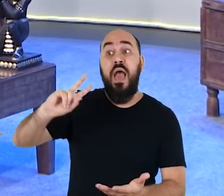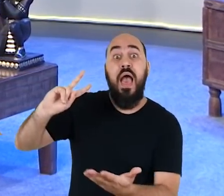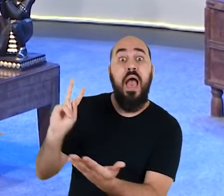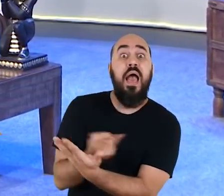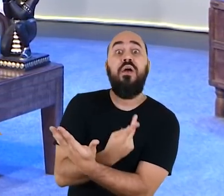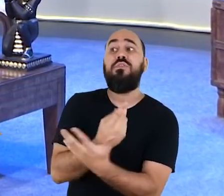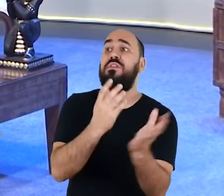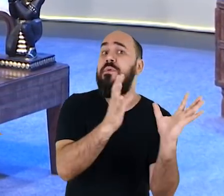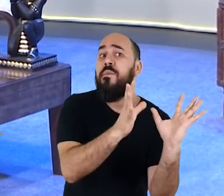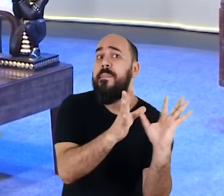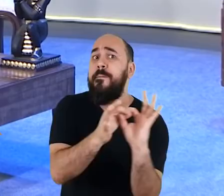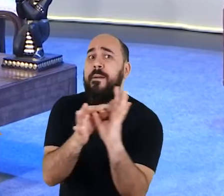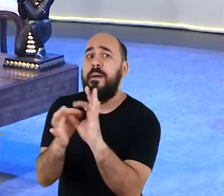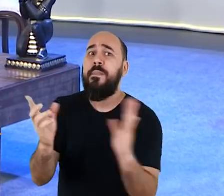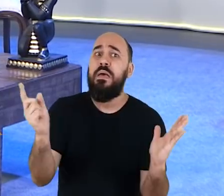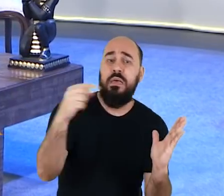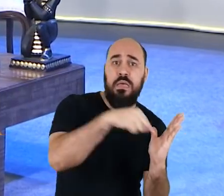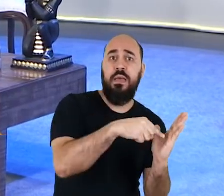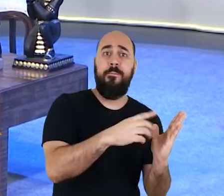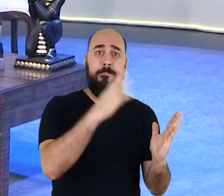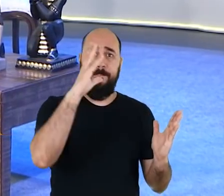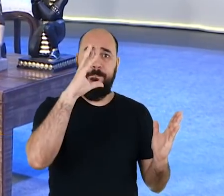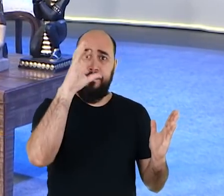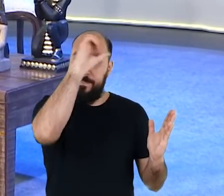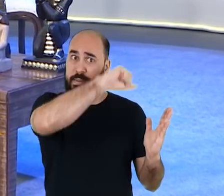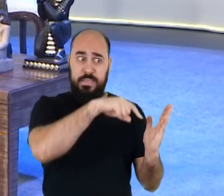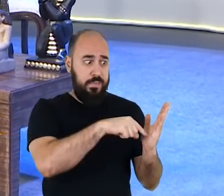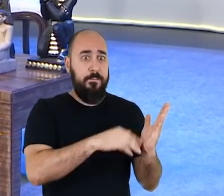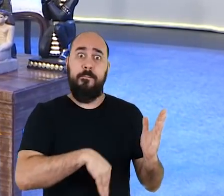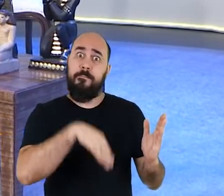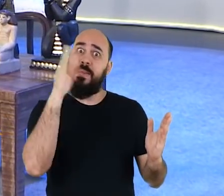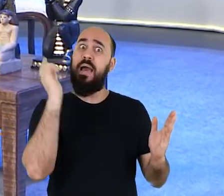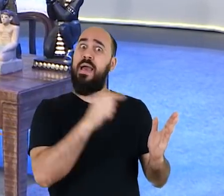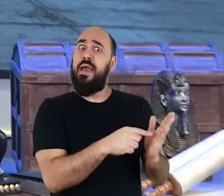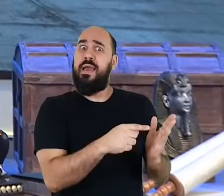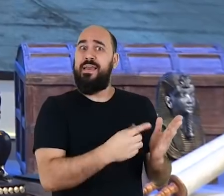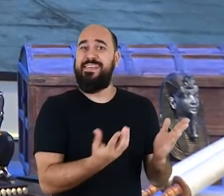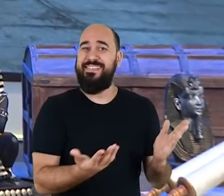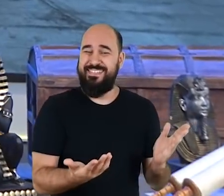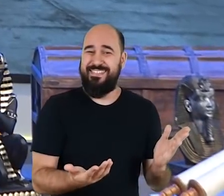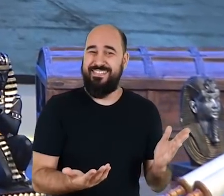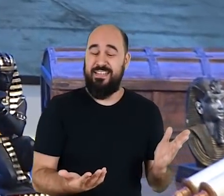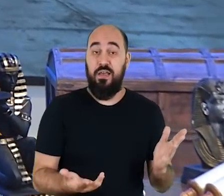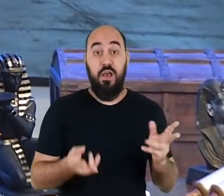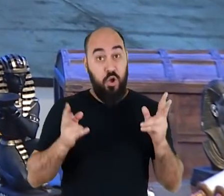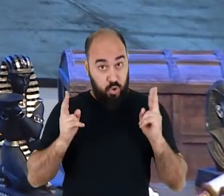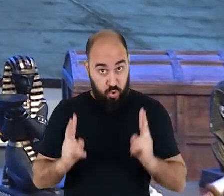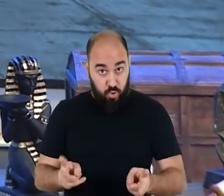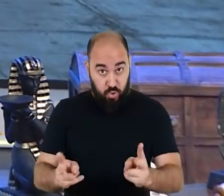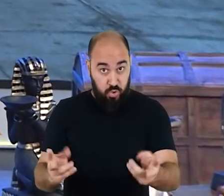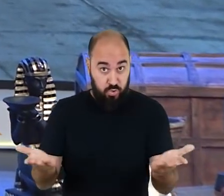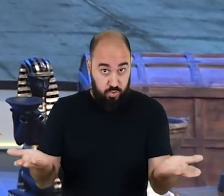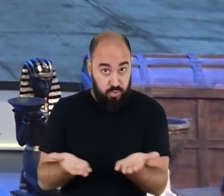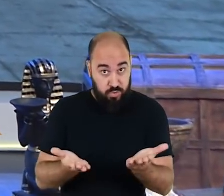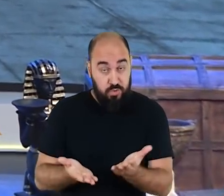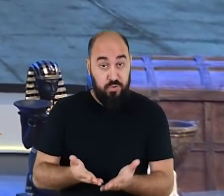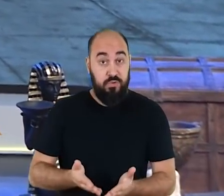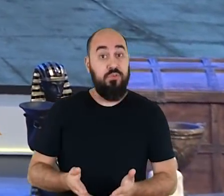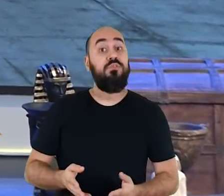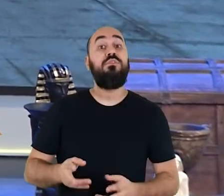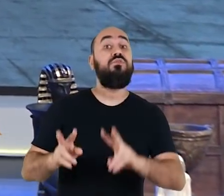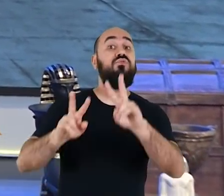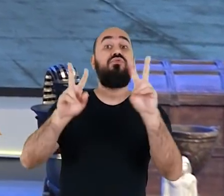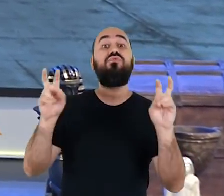bíblicas, como se pudéssemos voltar no tempo e aprender mais sobre elas. Hoje vamos continuar a nossa trajetória